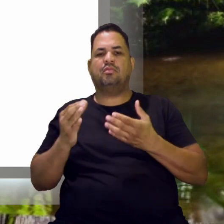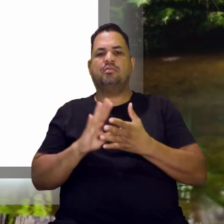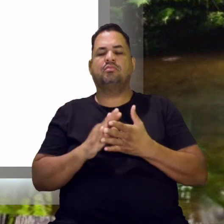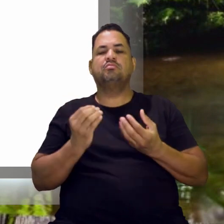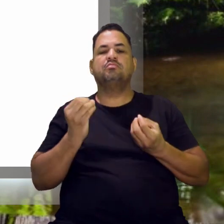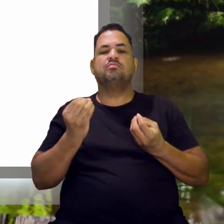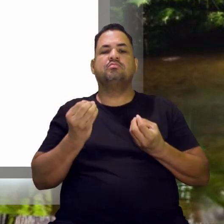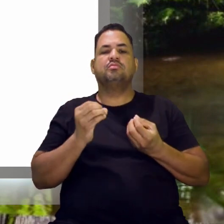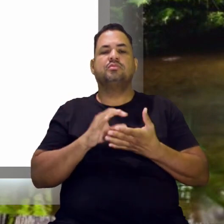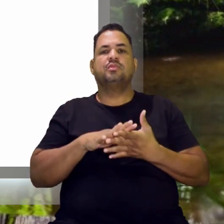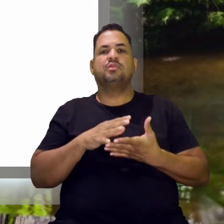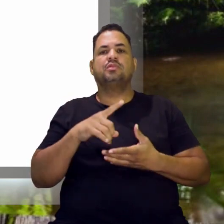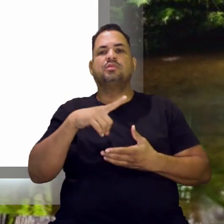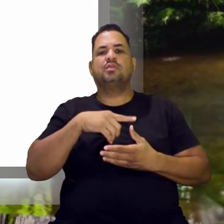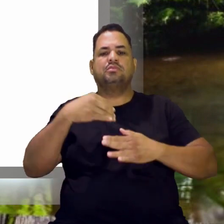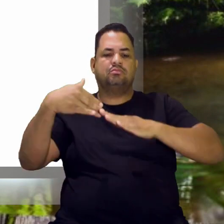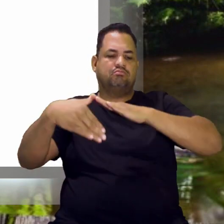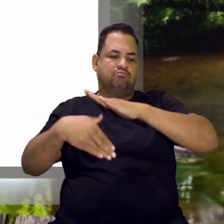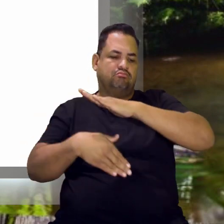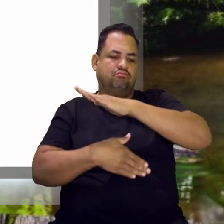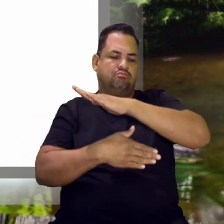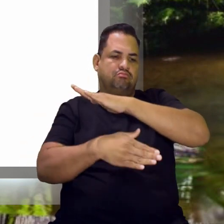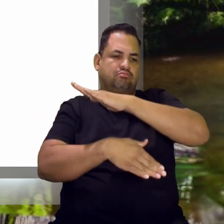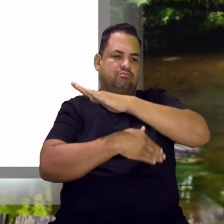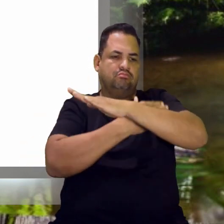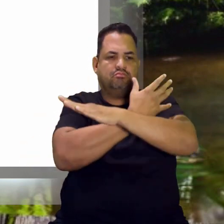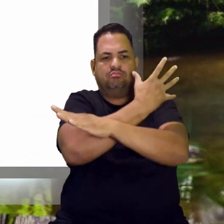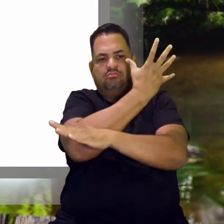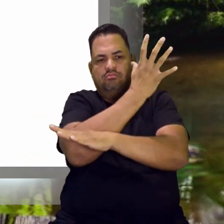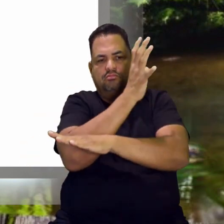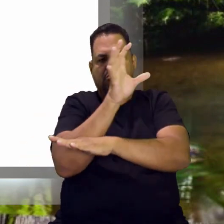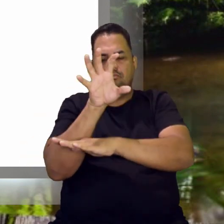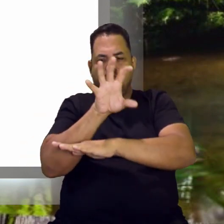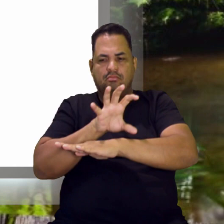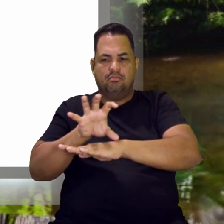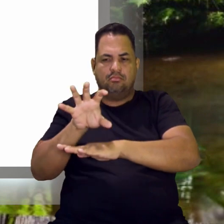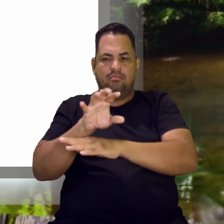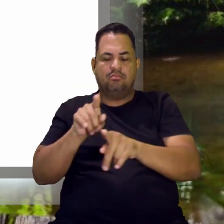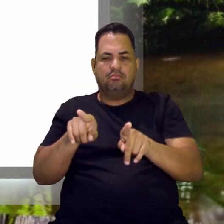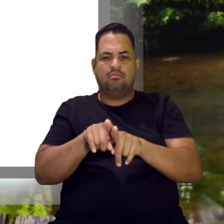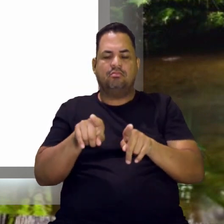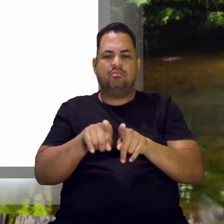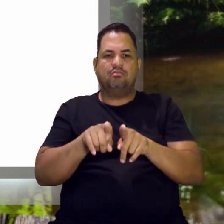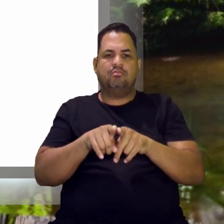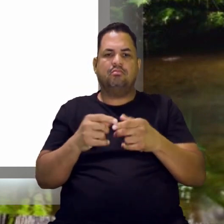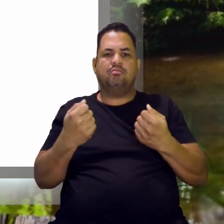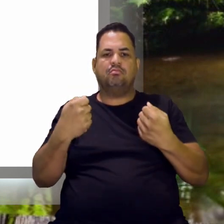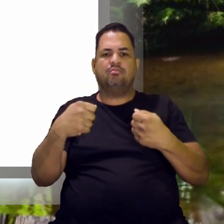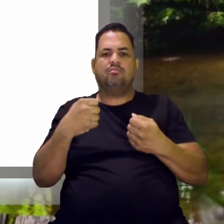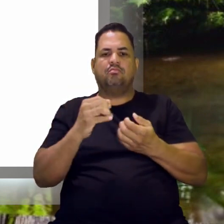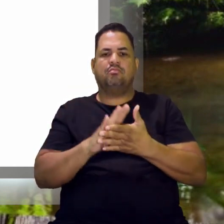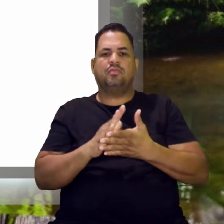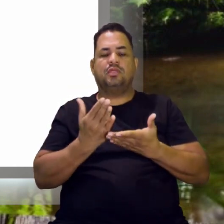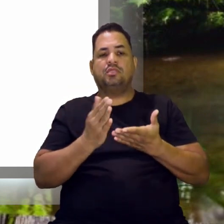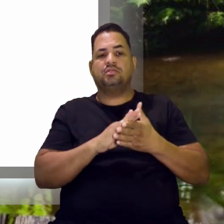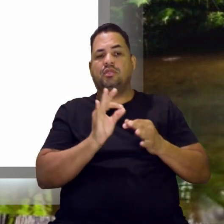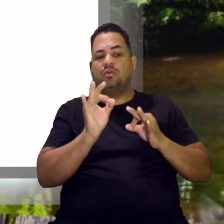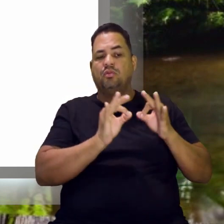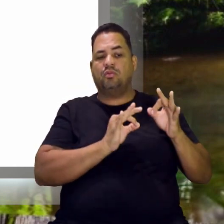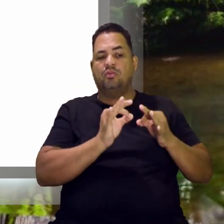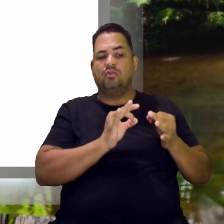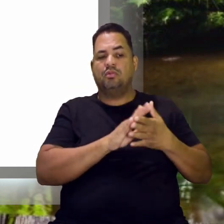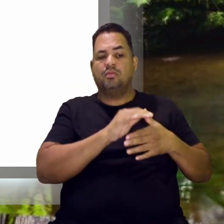por exemplo, um ecossistema, né? E vimos também que a questão do hábitat pode ser artificial e pode